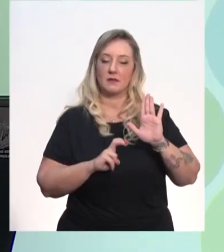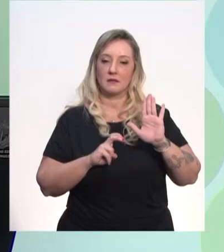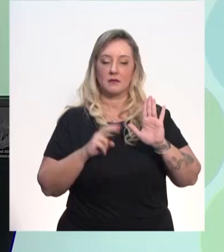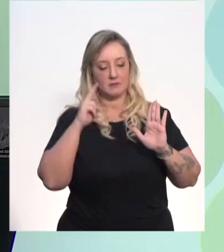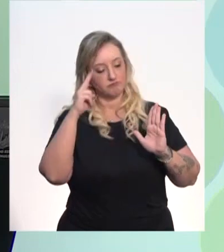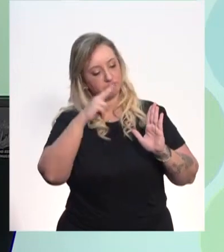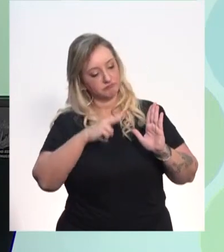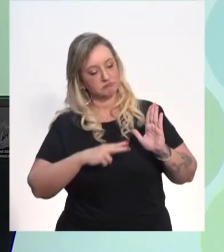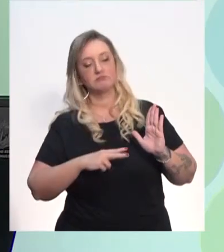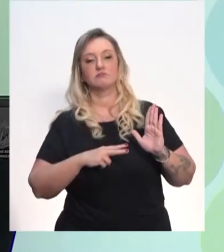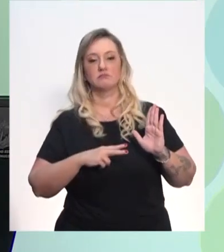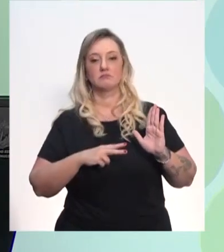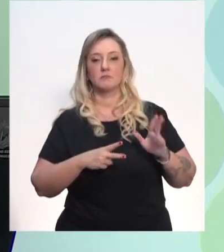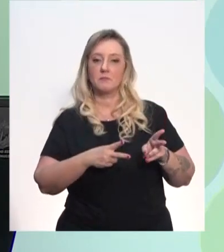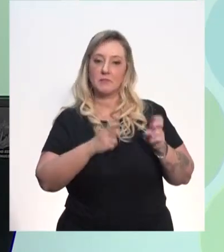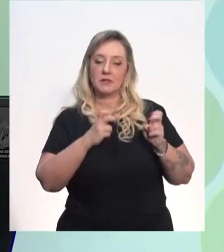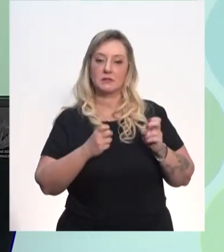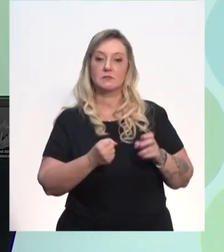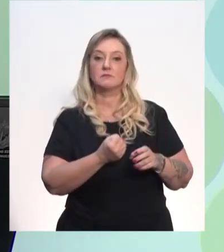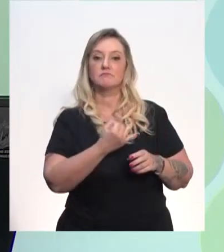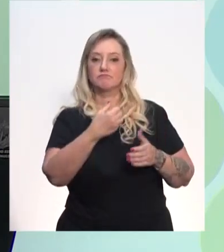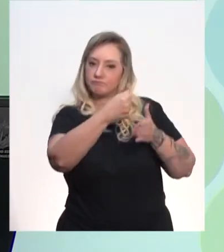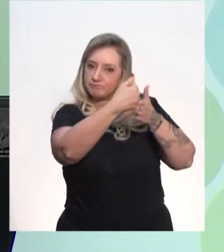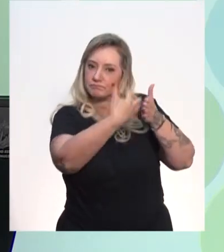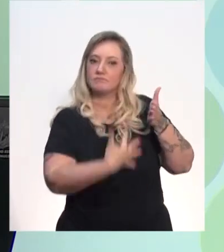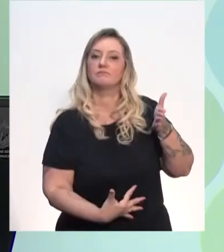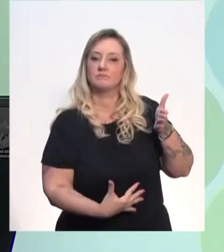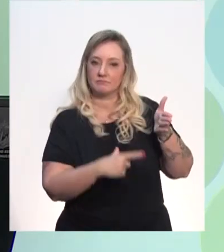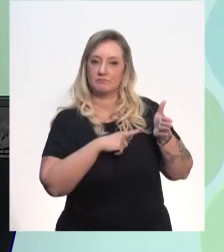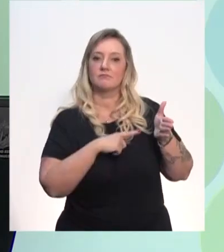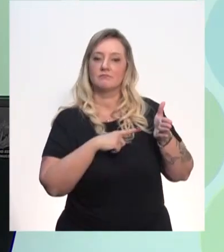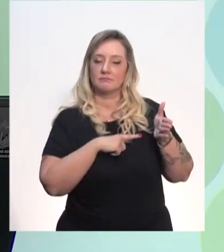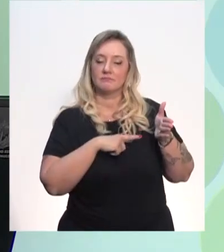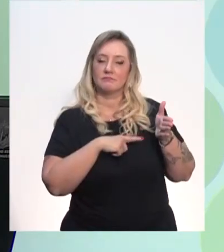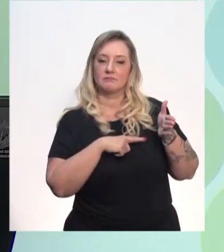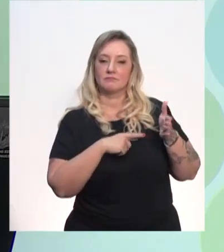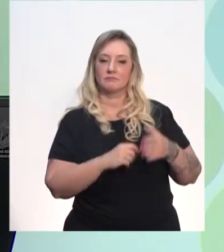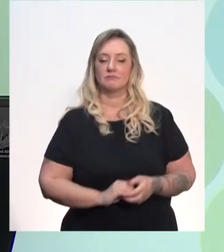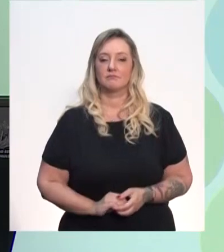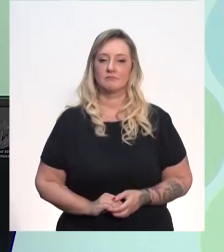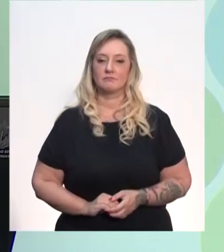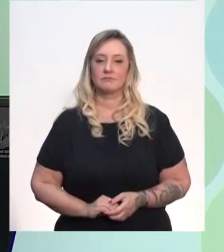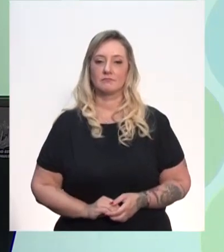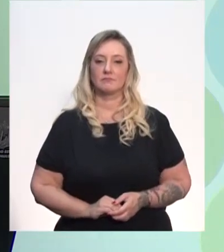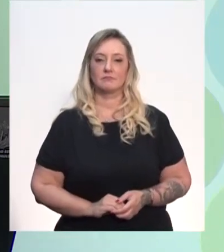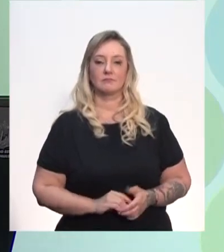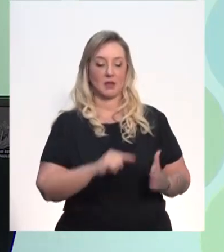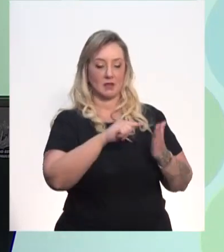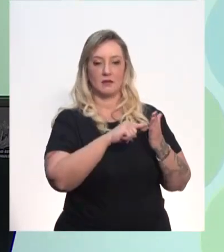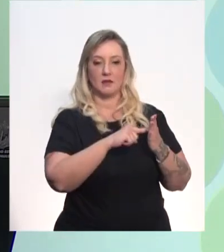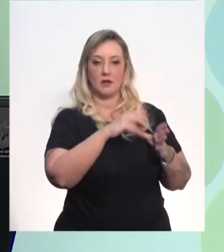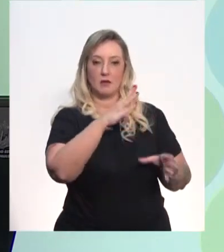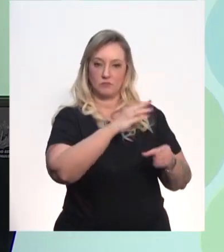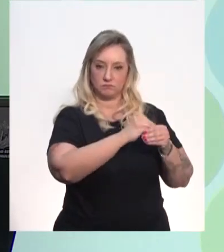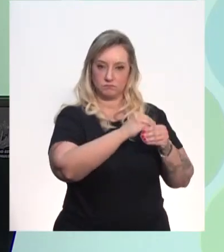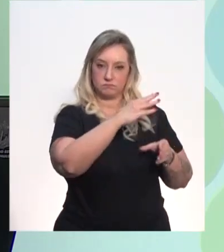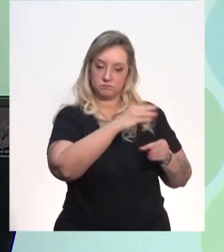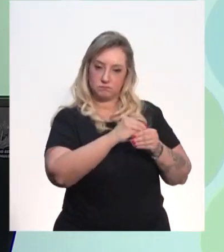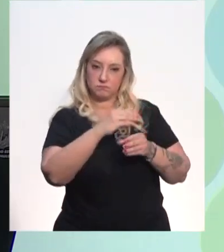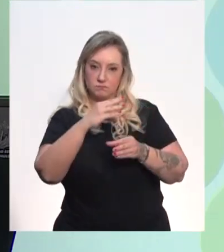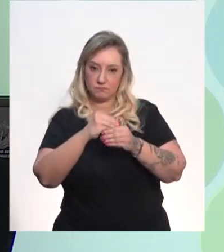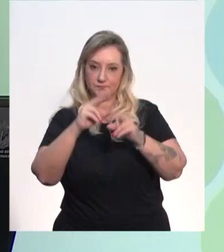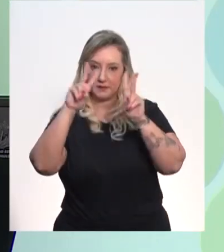nossas dificuldades, as nossas preocupações, e a ideia é justamente isso, com muita calma, com muita serenidade, um ajudando o outro,